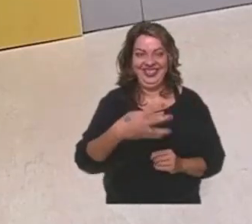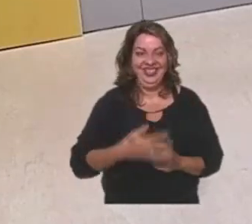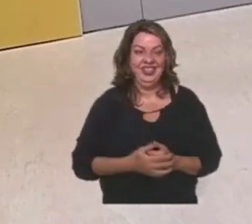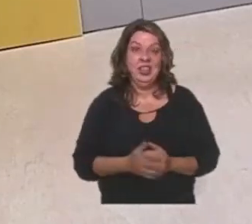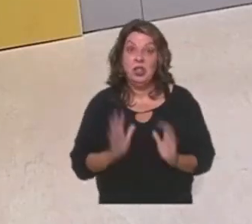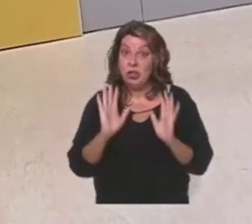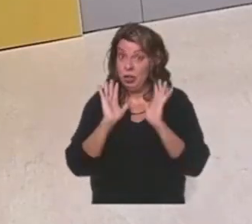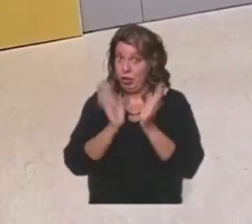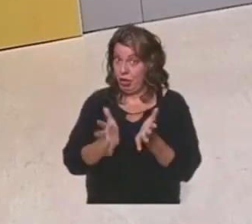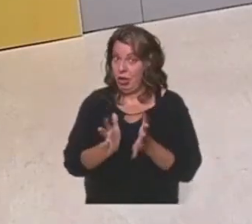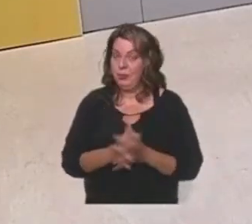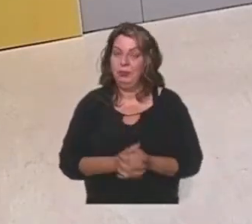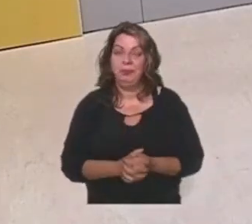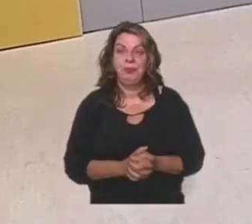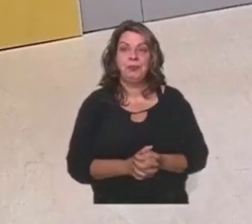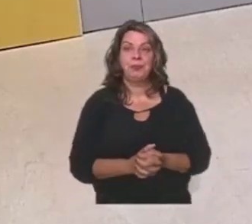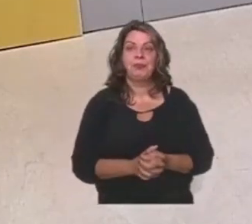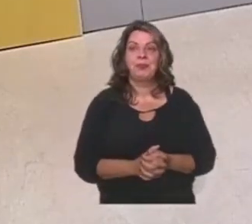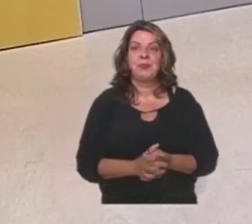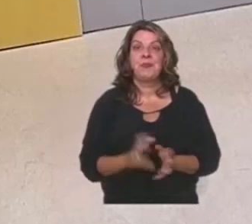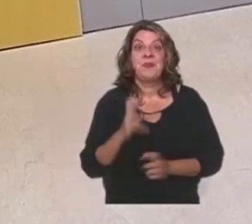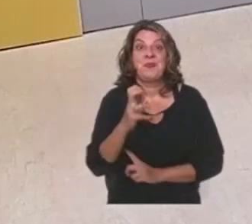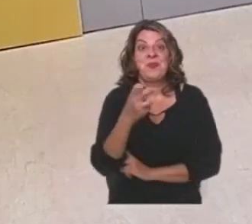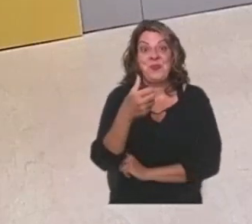42, já foi com 42.